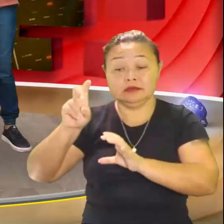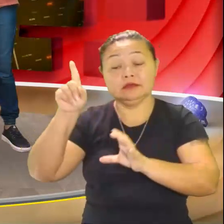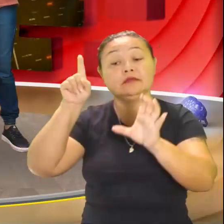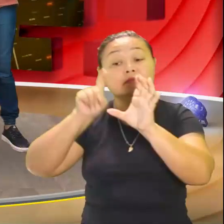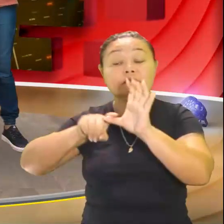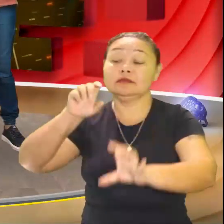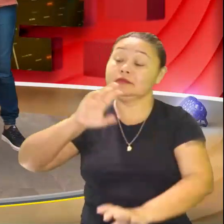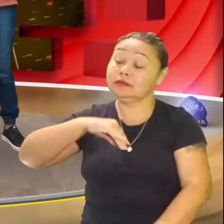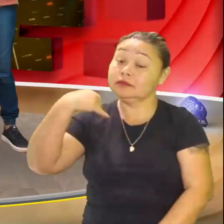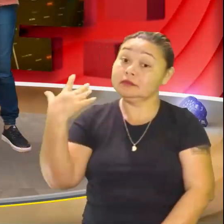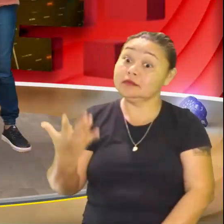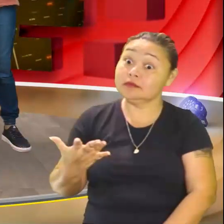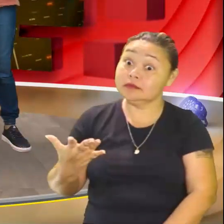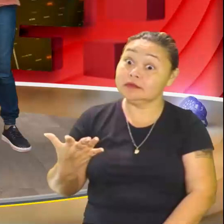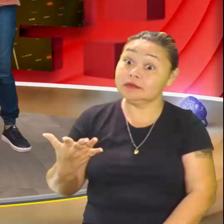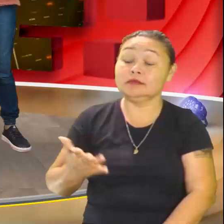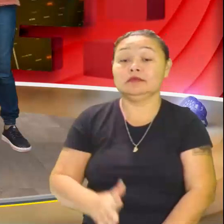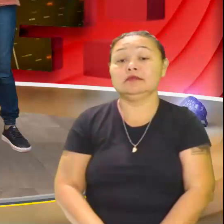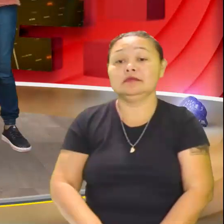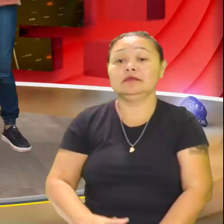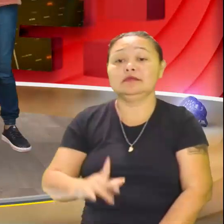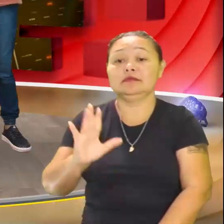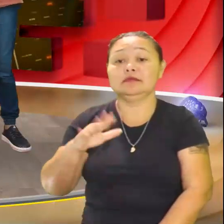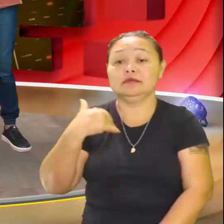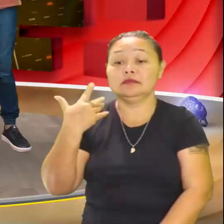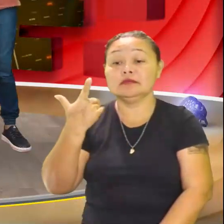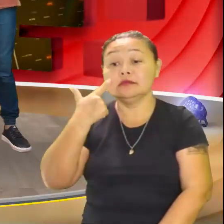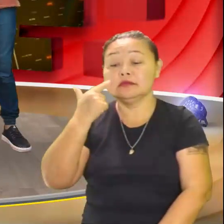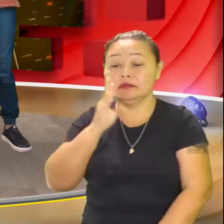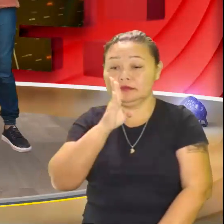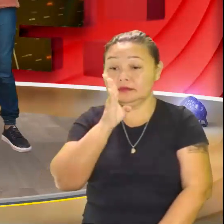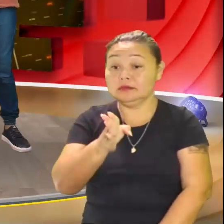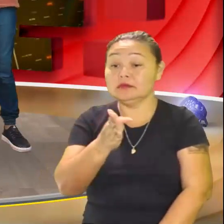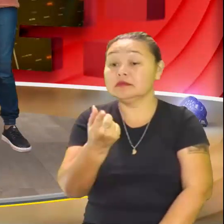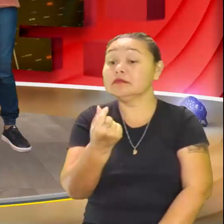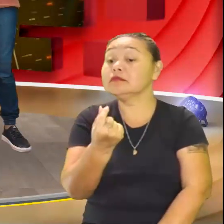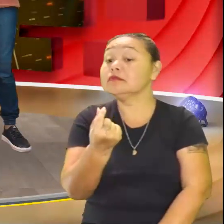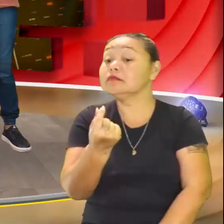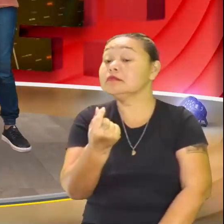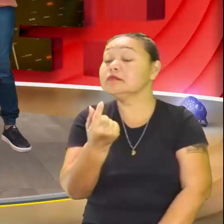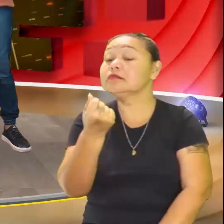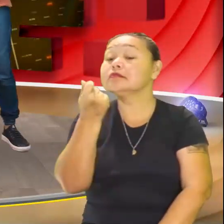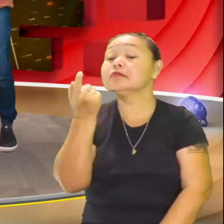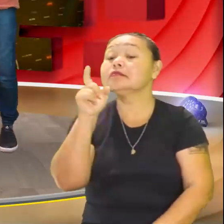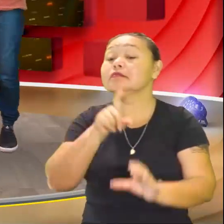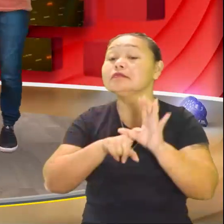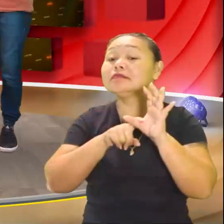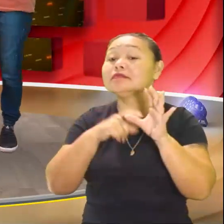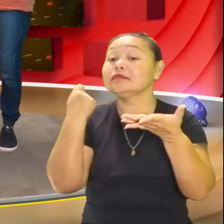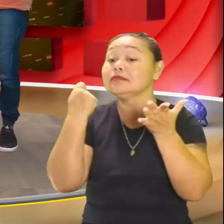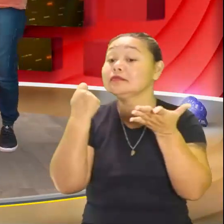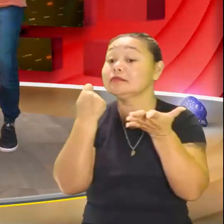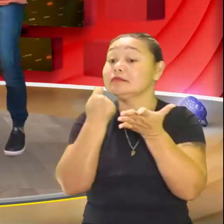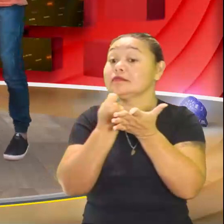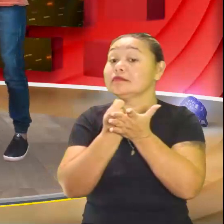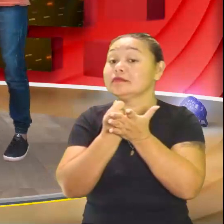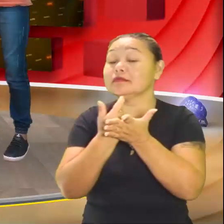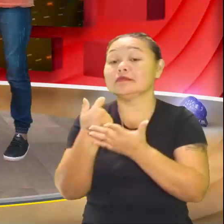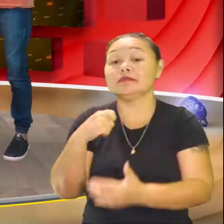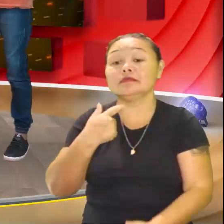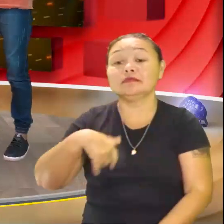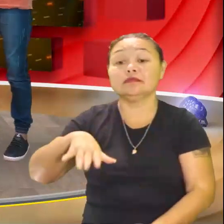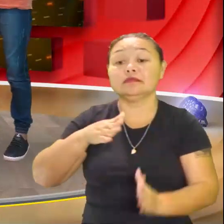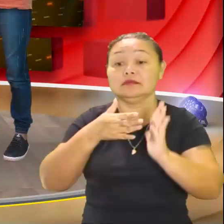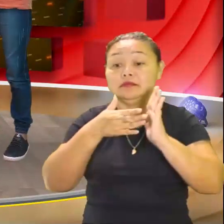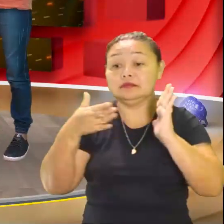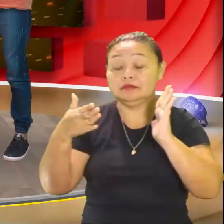devo... Tchan, tchan, tchan, tchan. Você deve de forma absoluta. Qual o valor? Né? E aí é legal, aqui já o entendimento